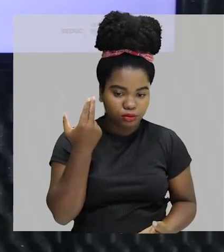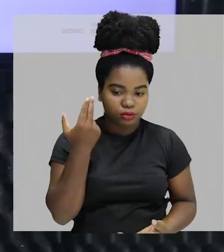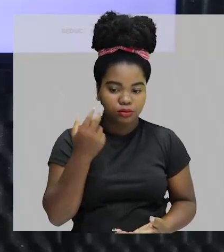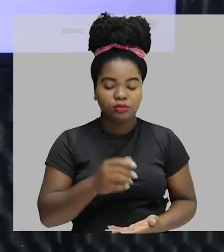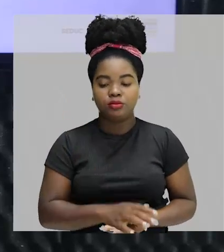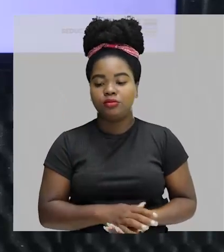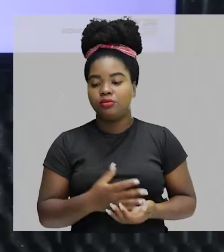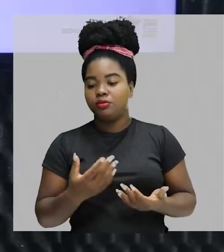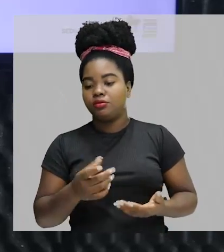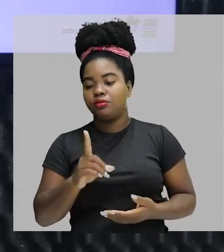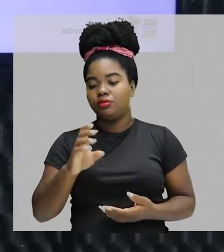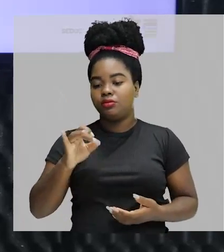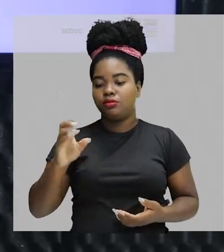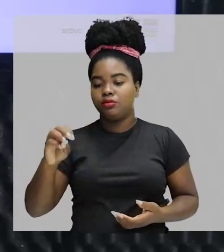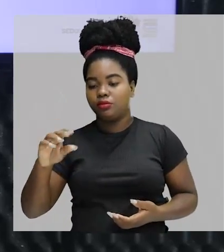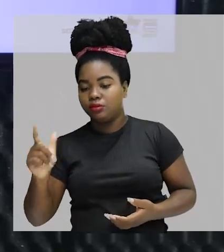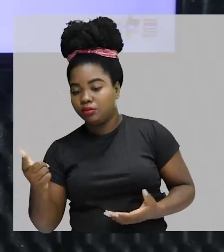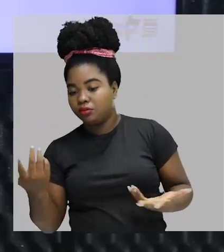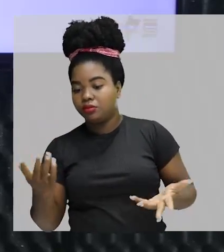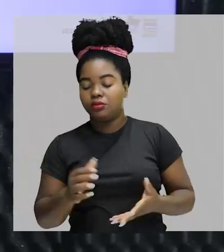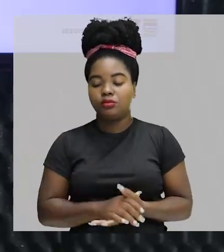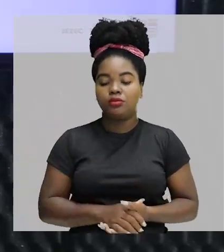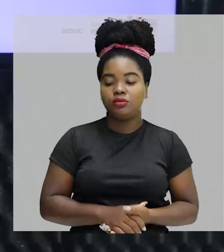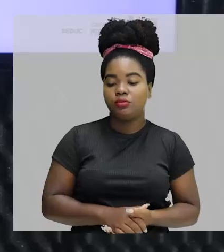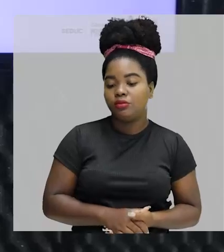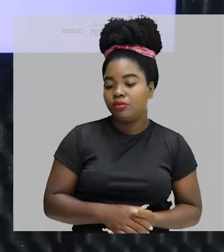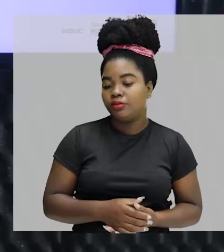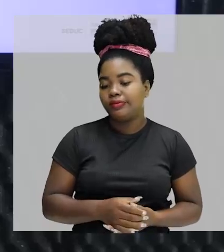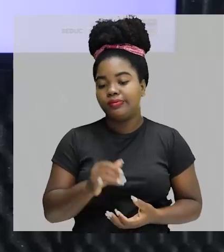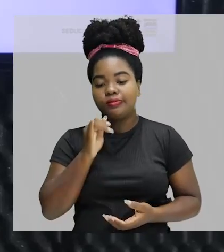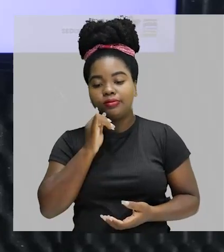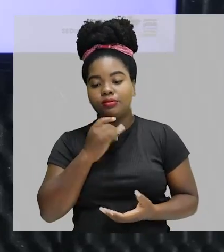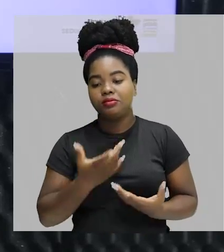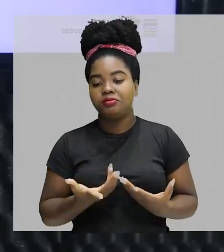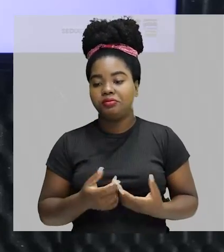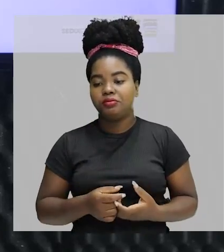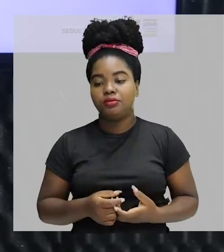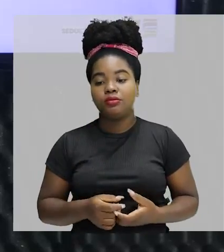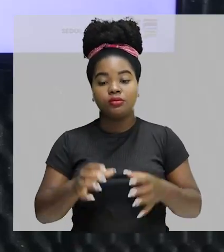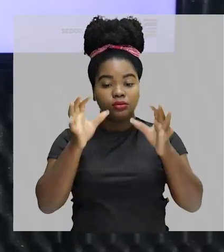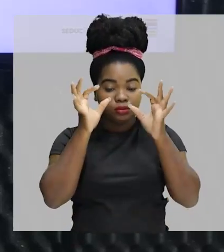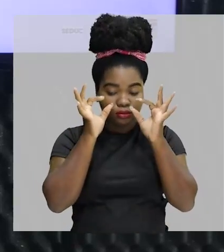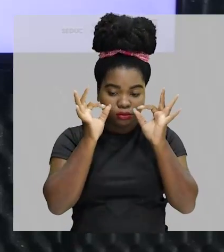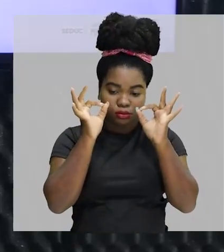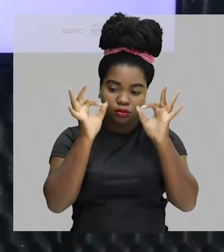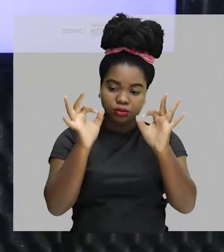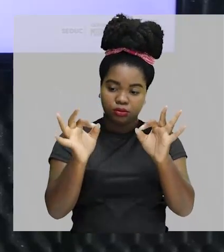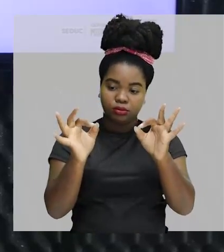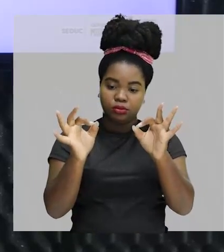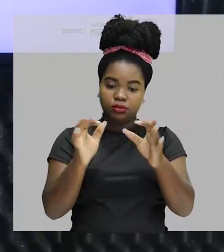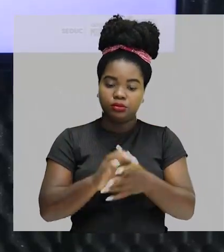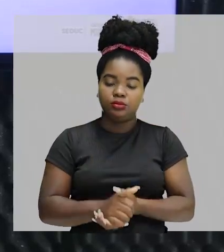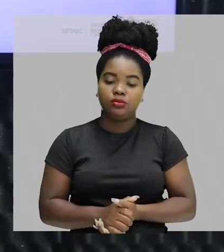decimal, fracionário, etc., ou até mesmo irracional, você já tem que ficar atento,